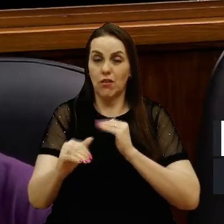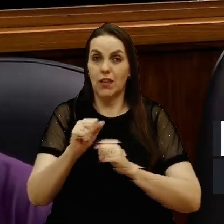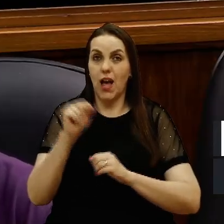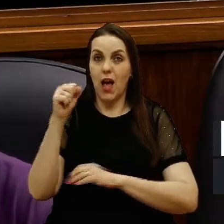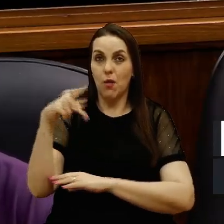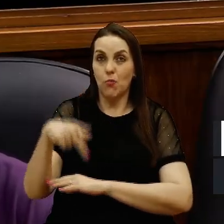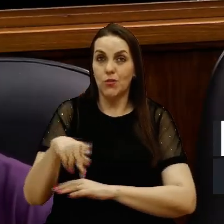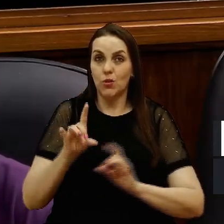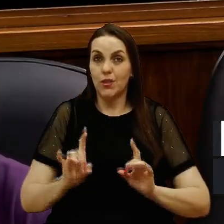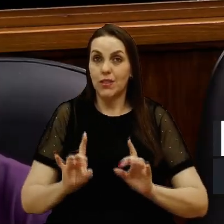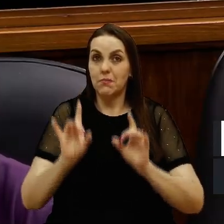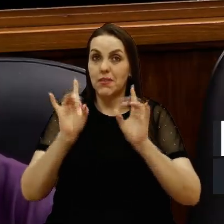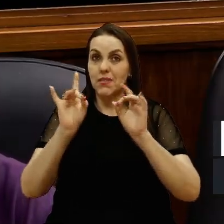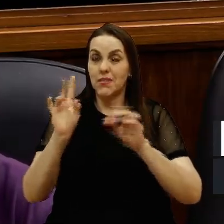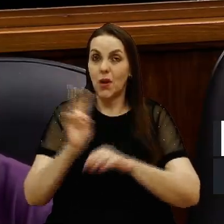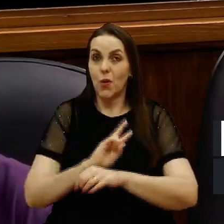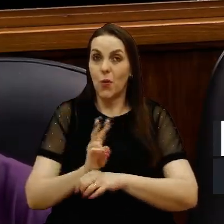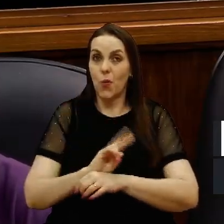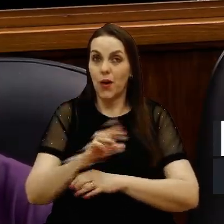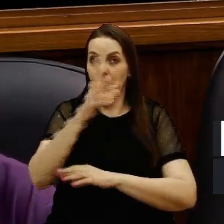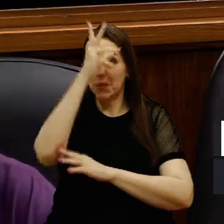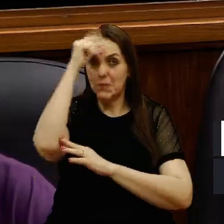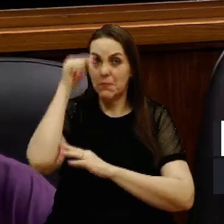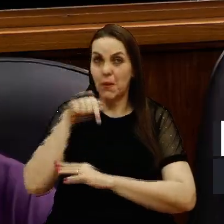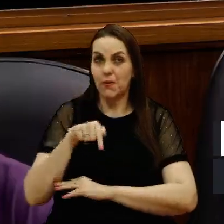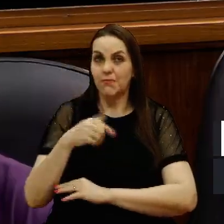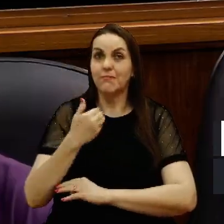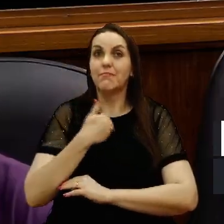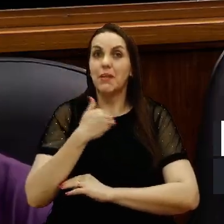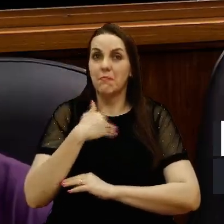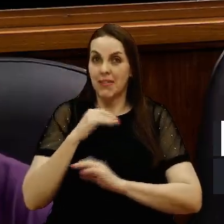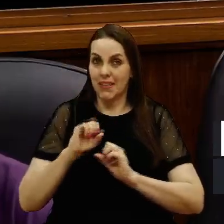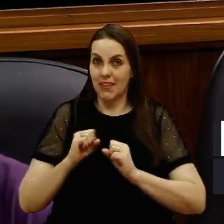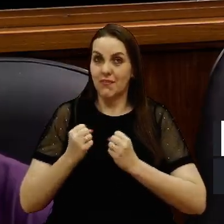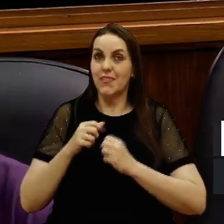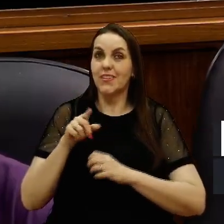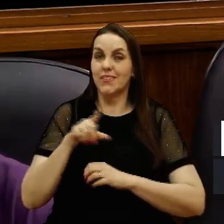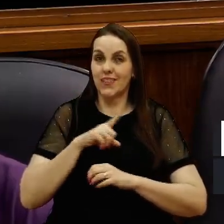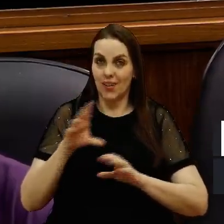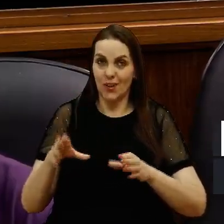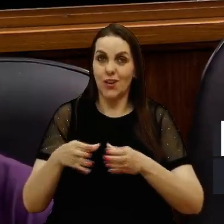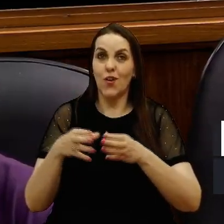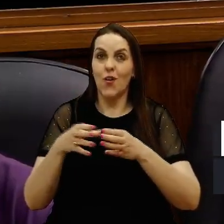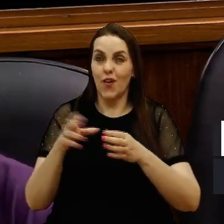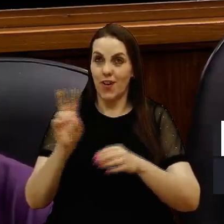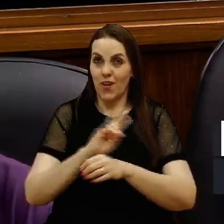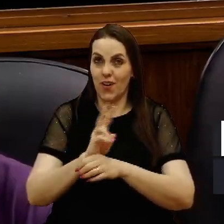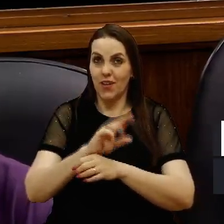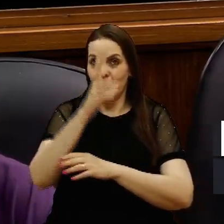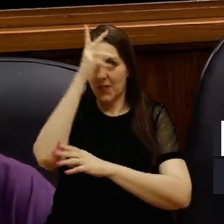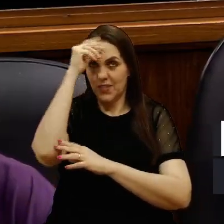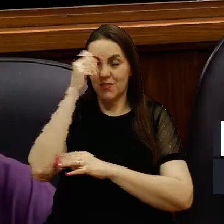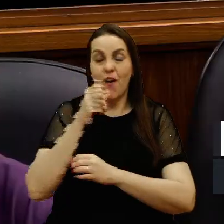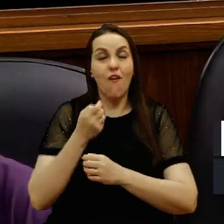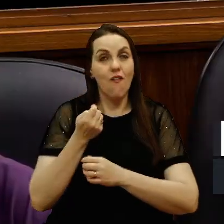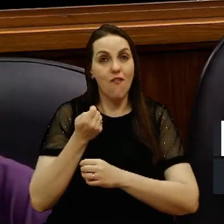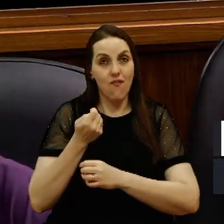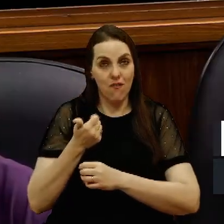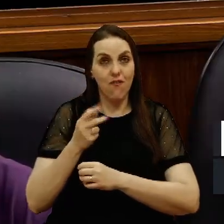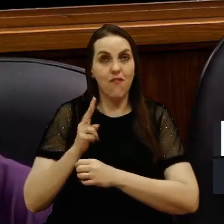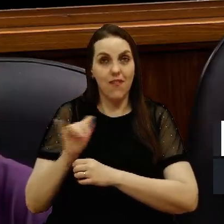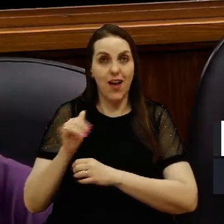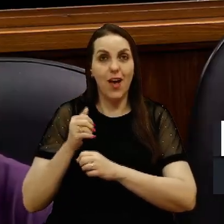aposentadoria especial dos guardas municipais. Para mim, a defesa da Guarda Municipal está em aprovar a